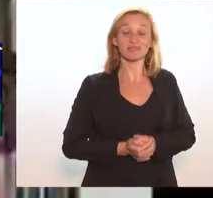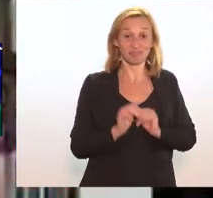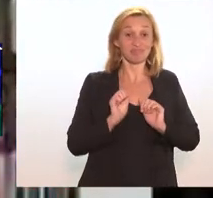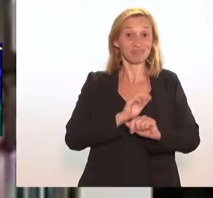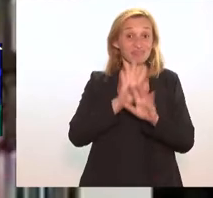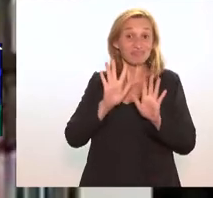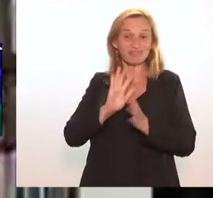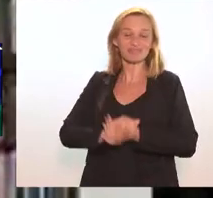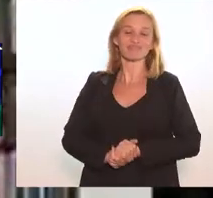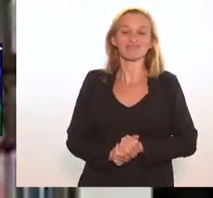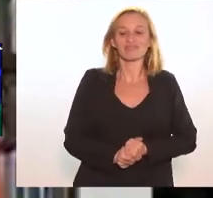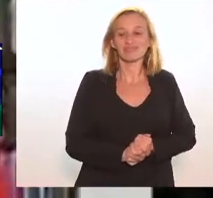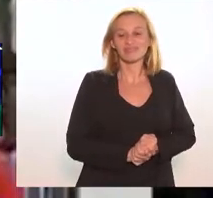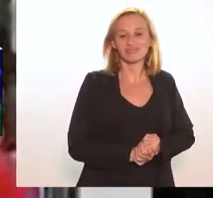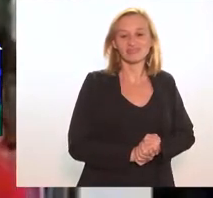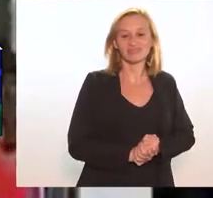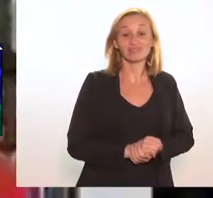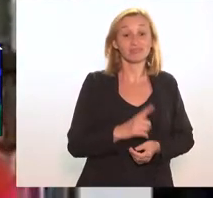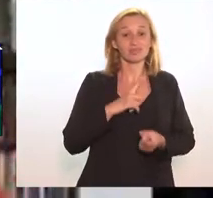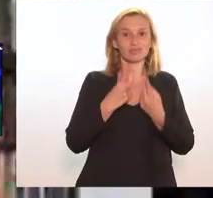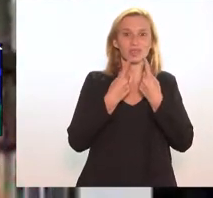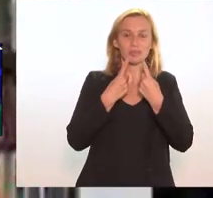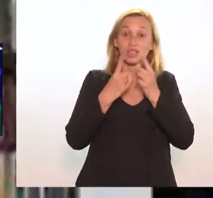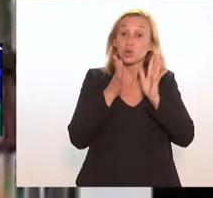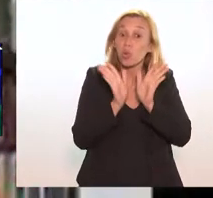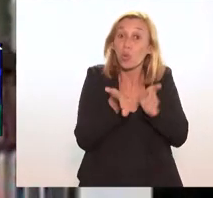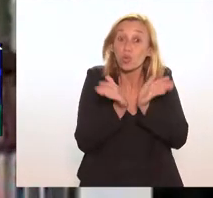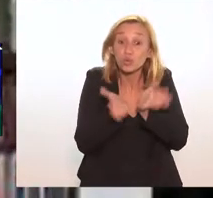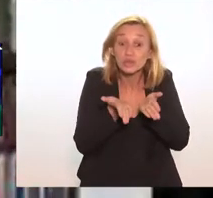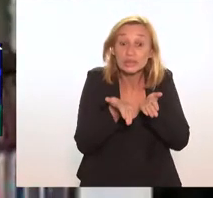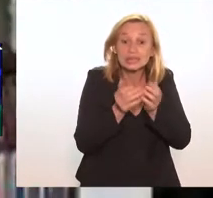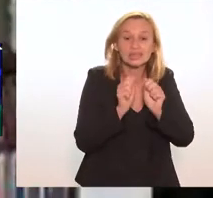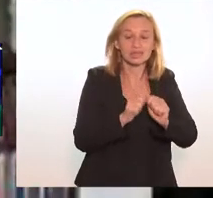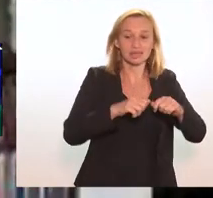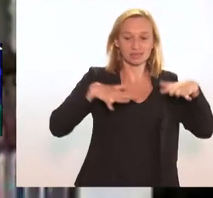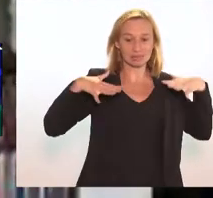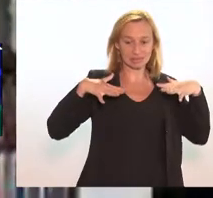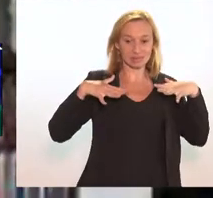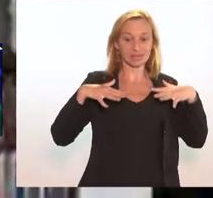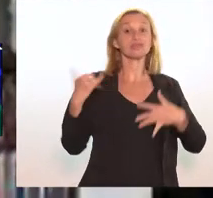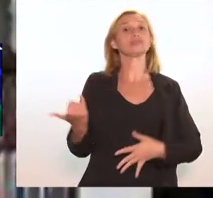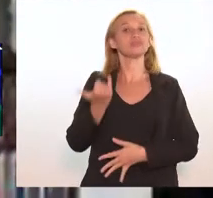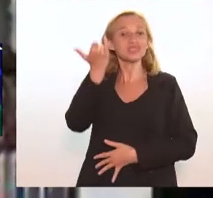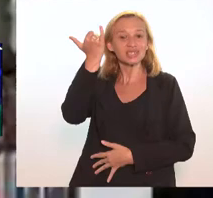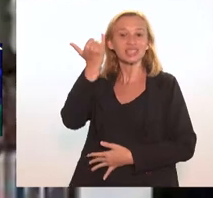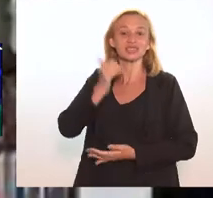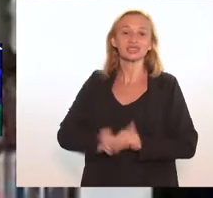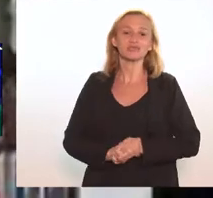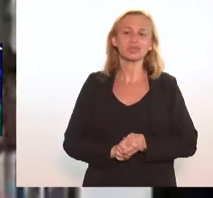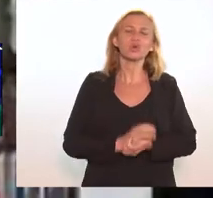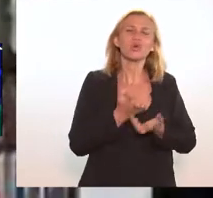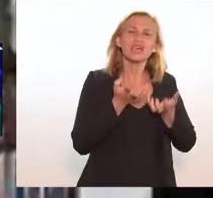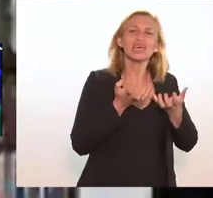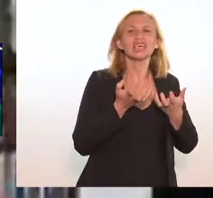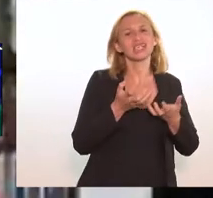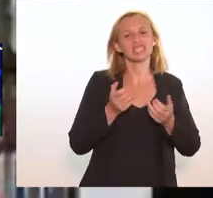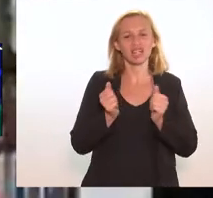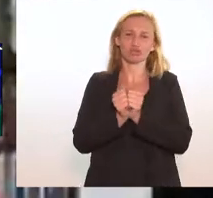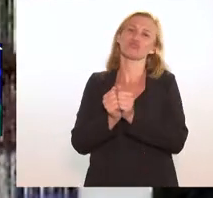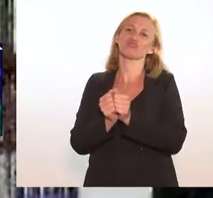claro, teve um debate hoje na Assembleia Legislativa muito importante que eu queria